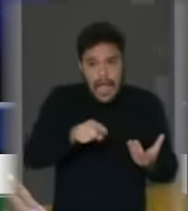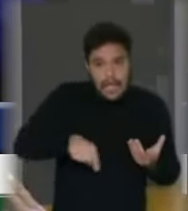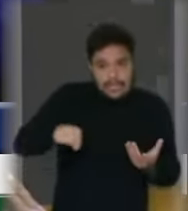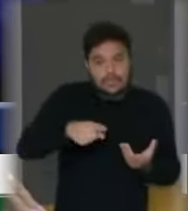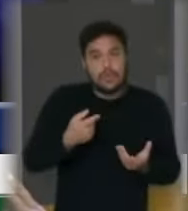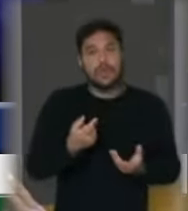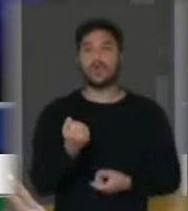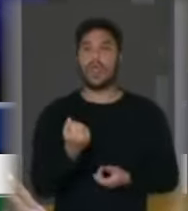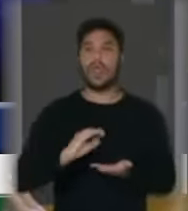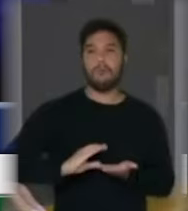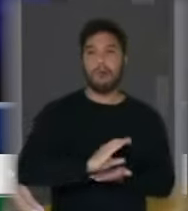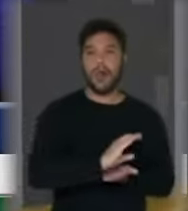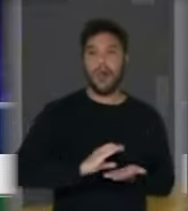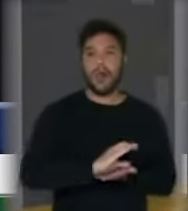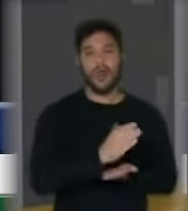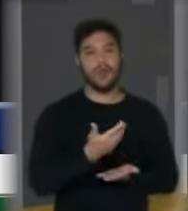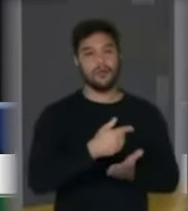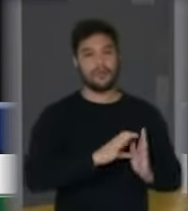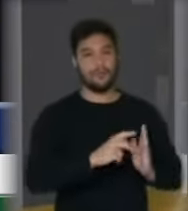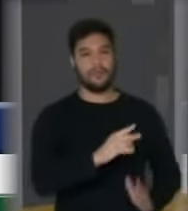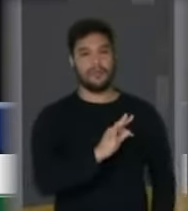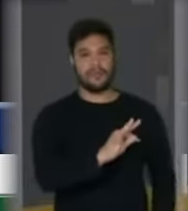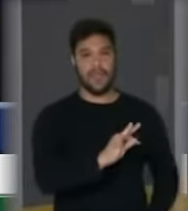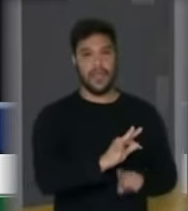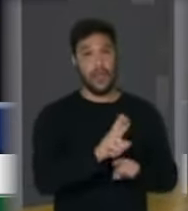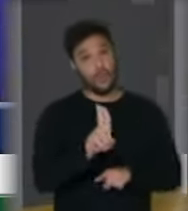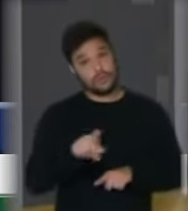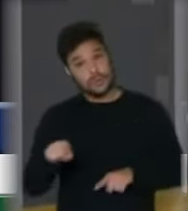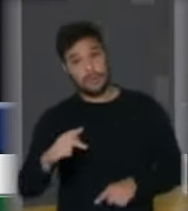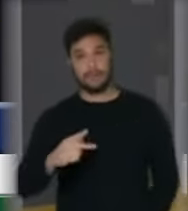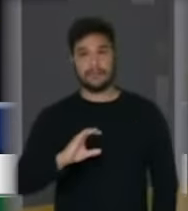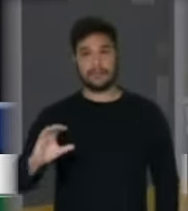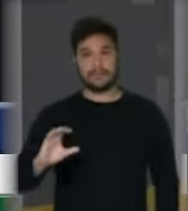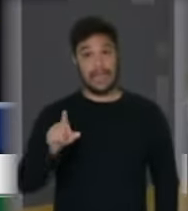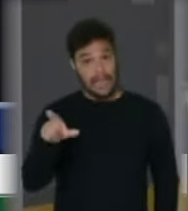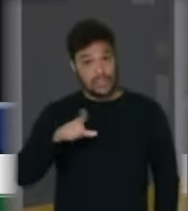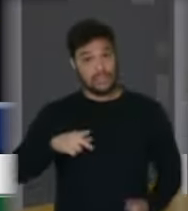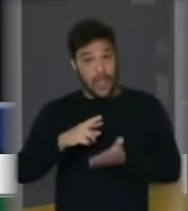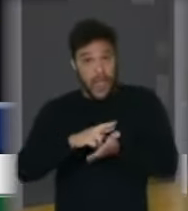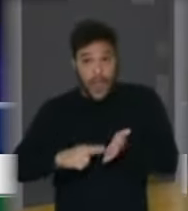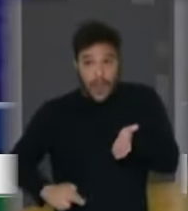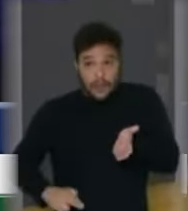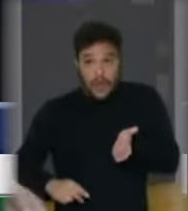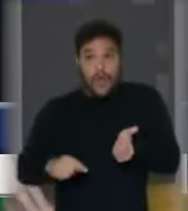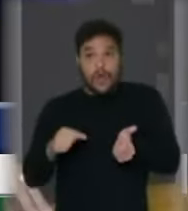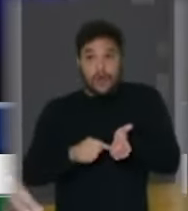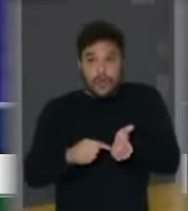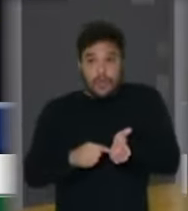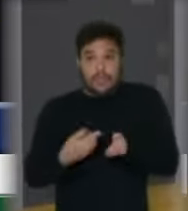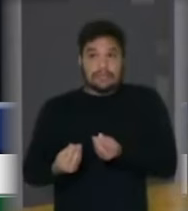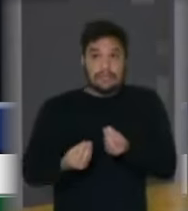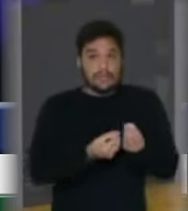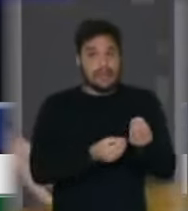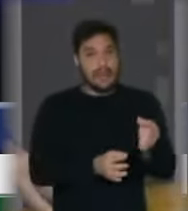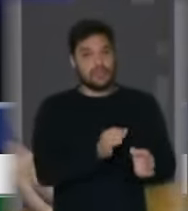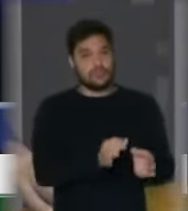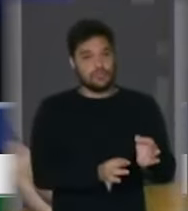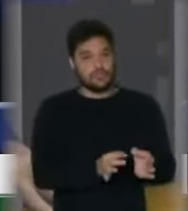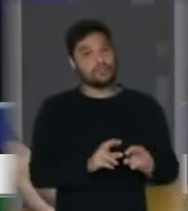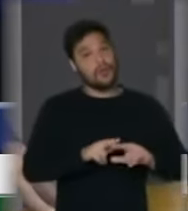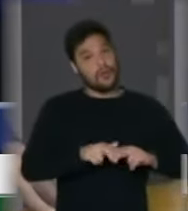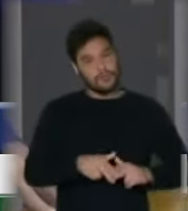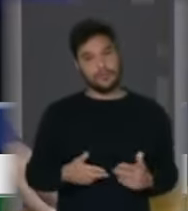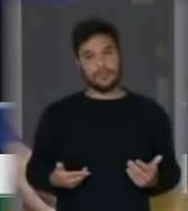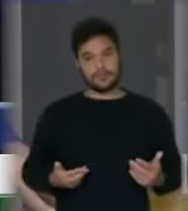de campanhas do PT através do PCC. Ele tinha um dossiê, e esse dossiê seria entregue à justiça, e por isso